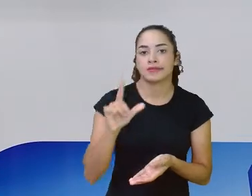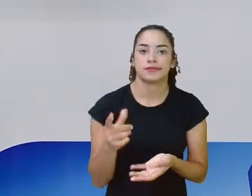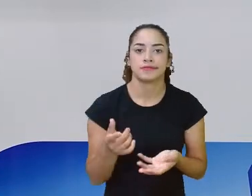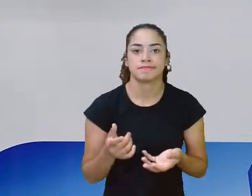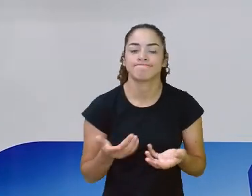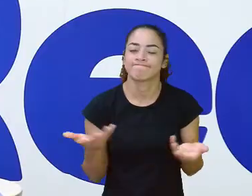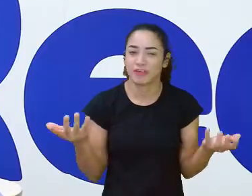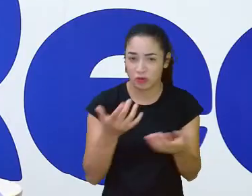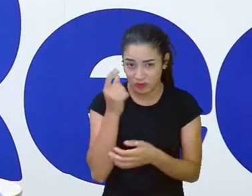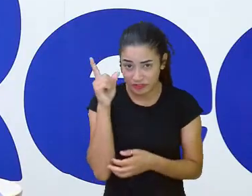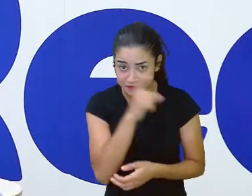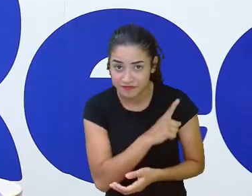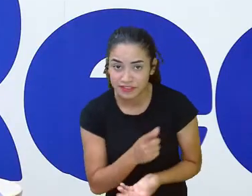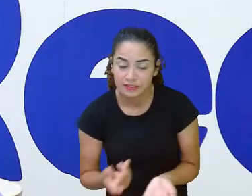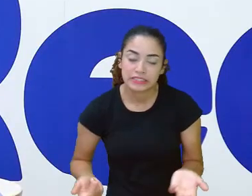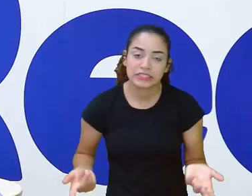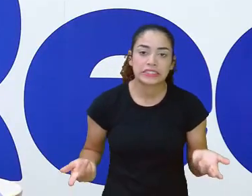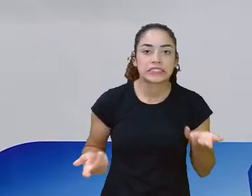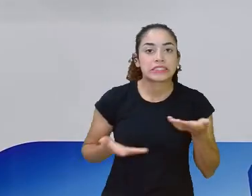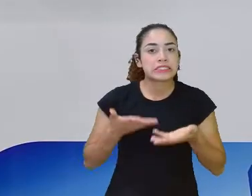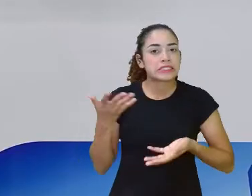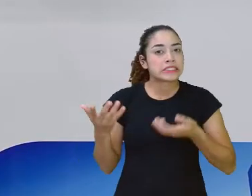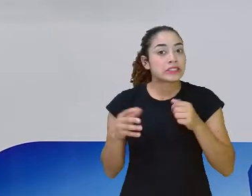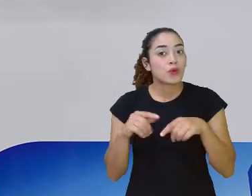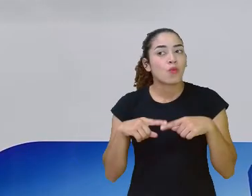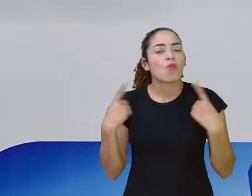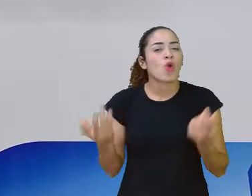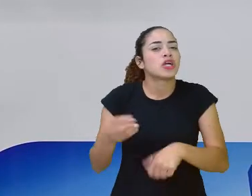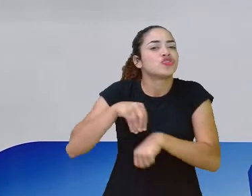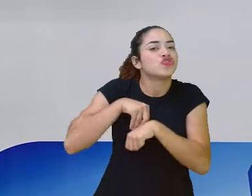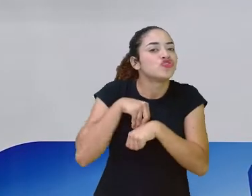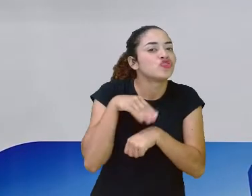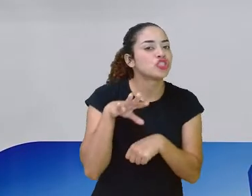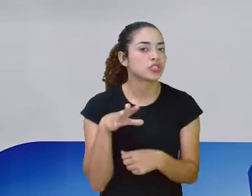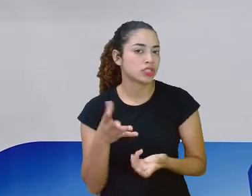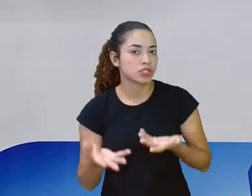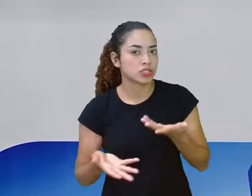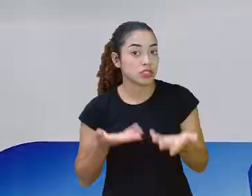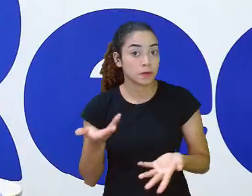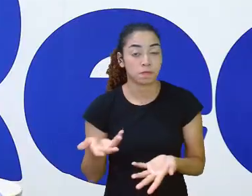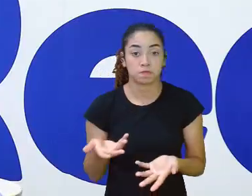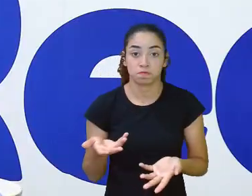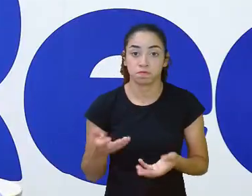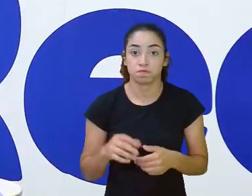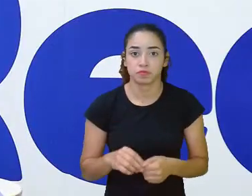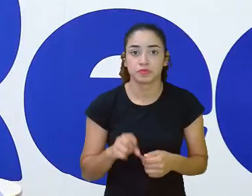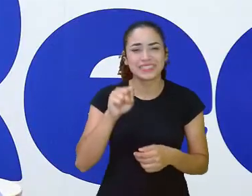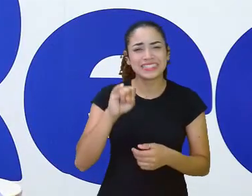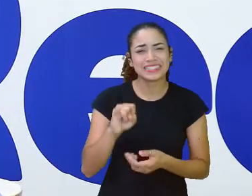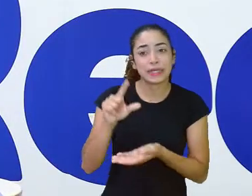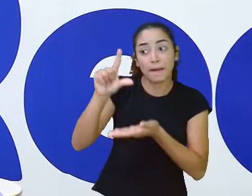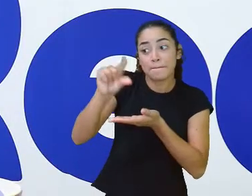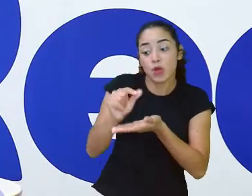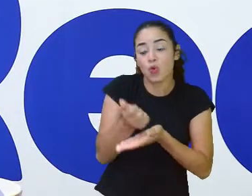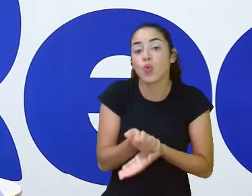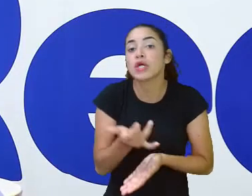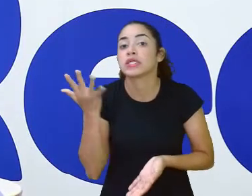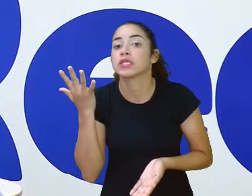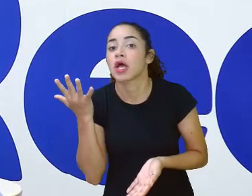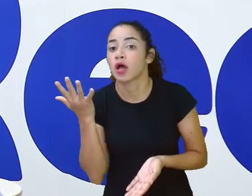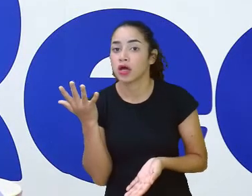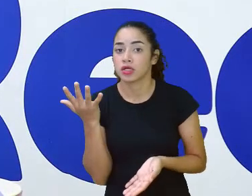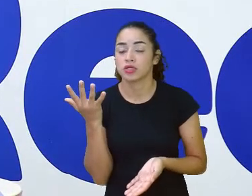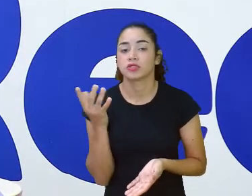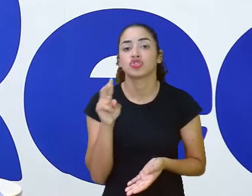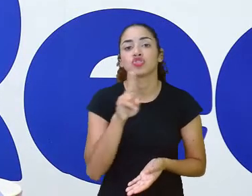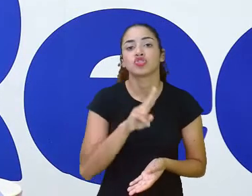difícil. Qual seria a dica aí? Vamos pensar um pouquinho. Se é a menor quantidade, né, professora Kátia? A